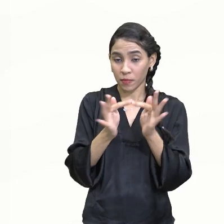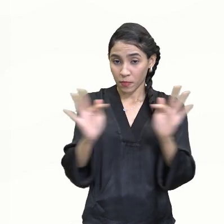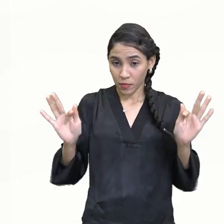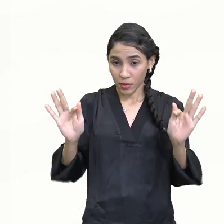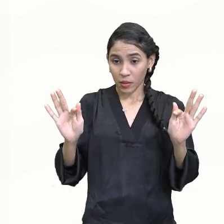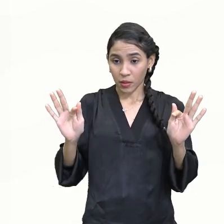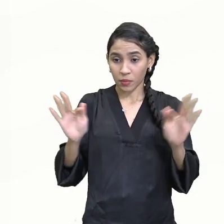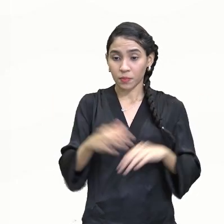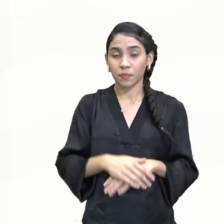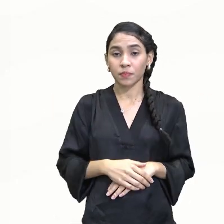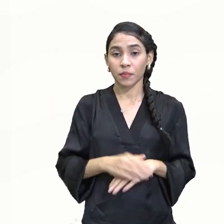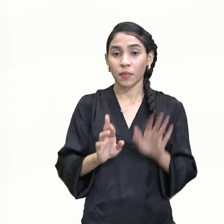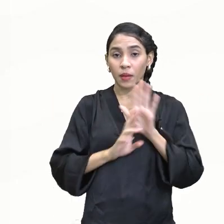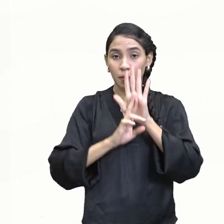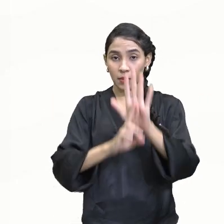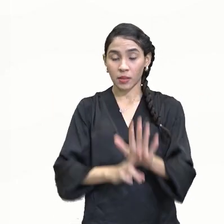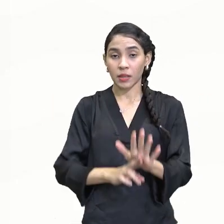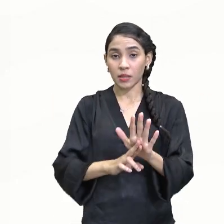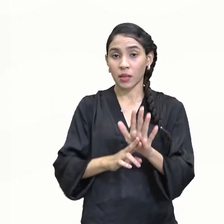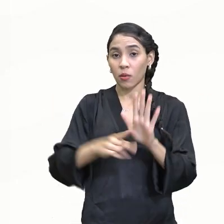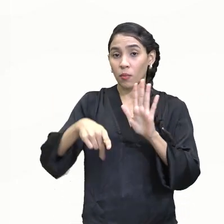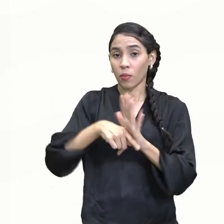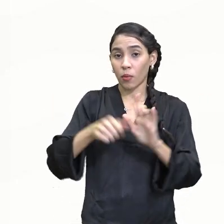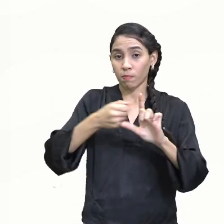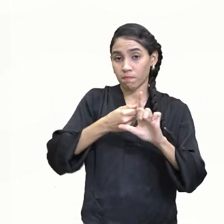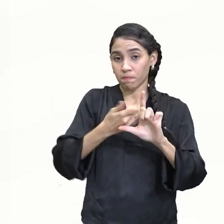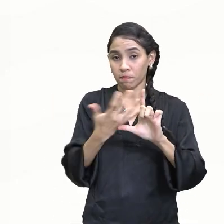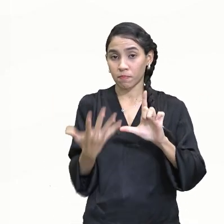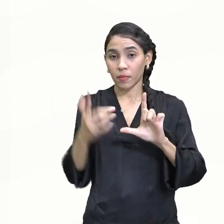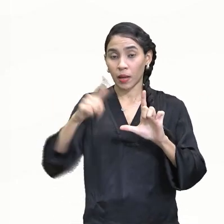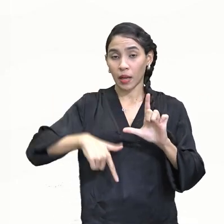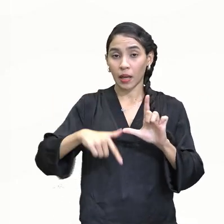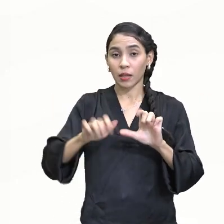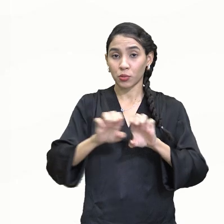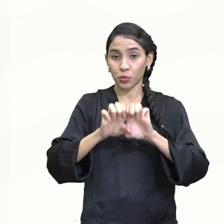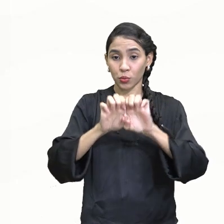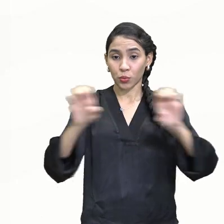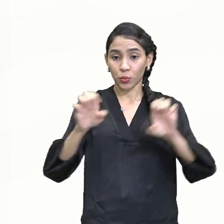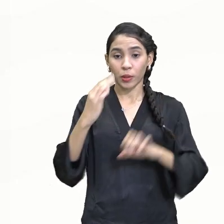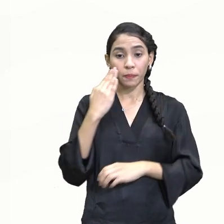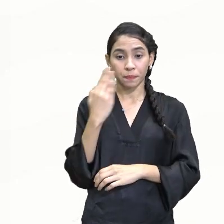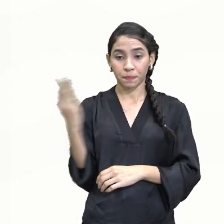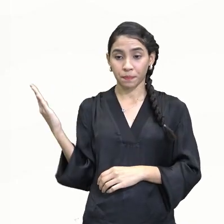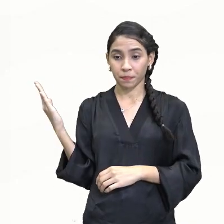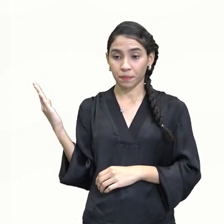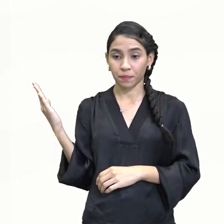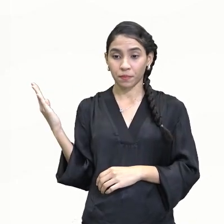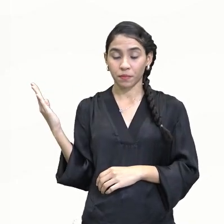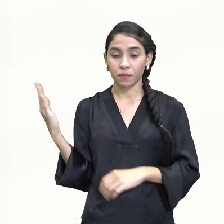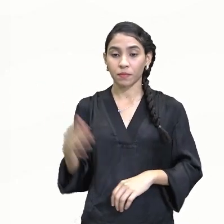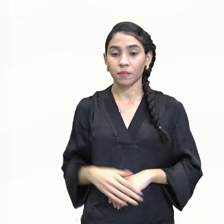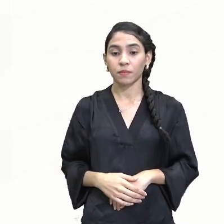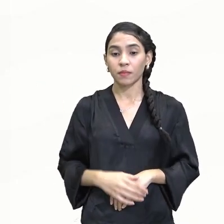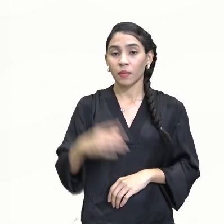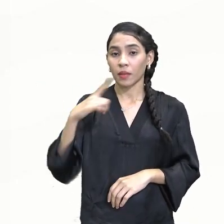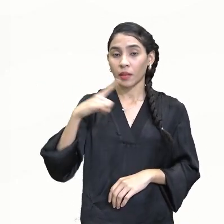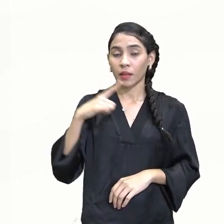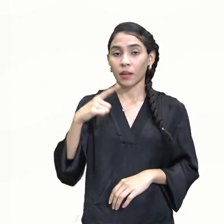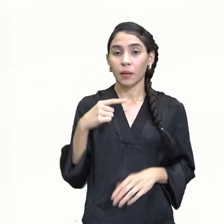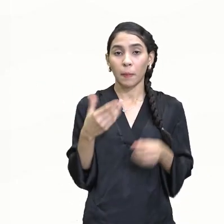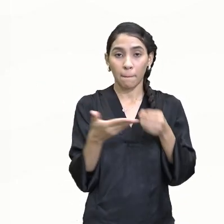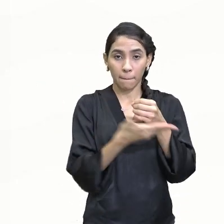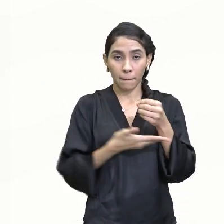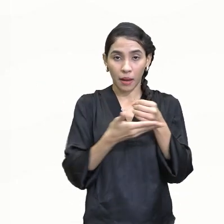em que a sua representação algébrica é da forma que está aqui na nossa cartela. Quando ela tem uma